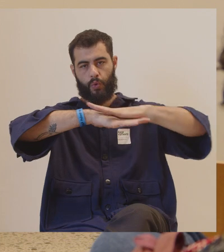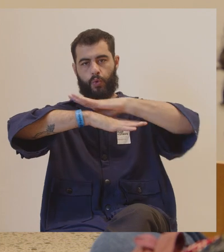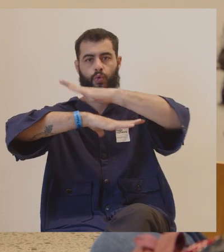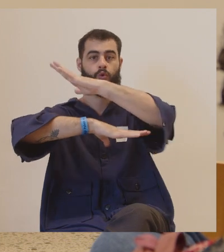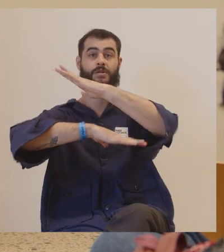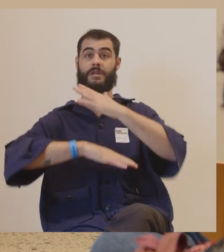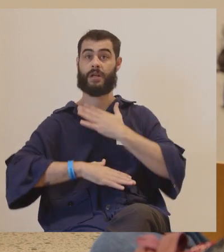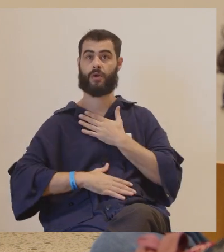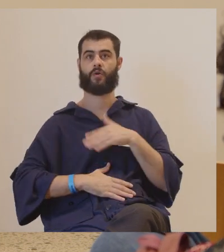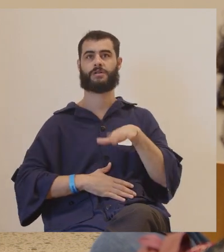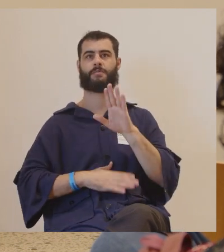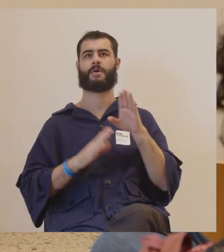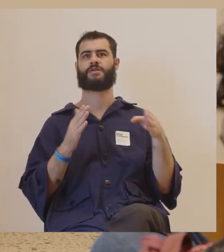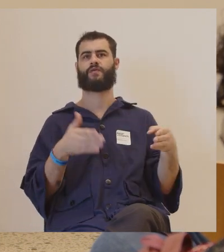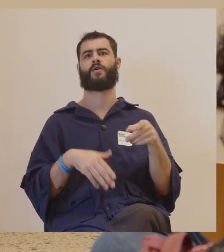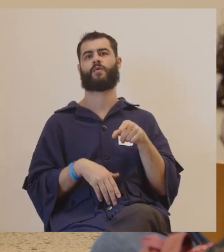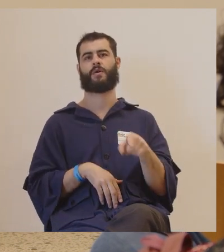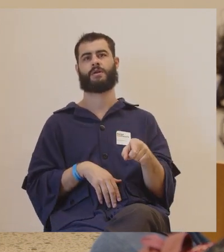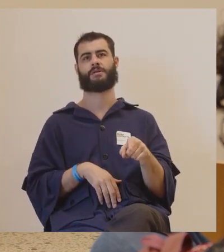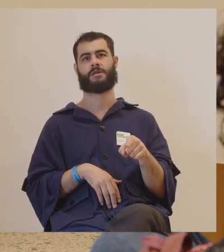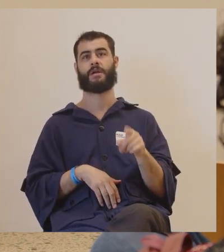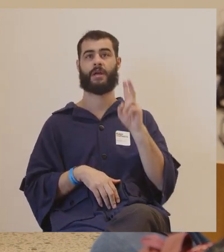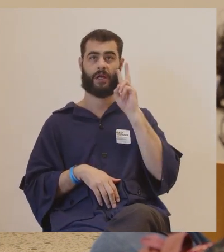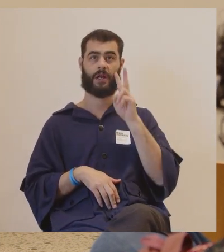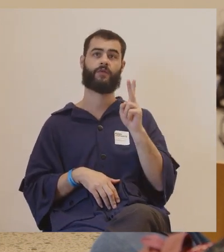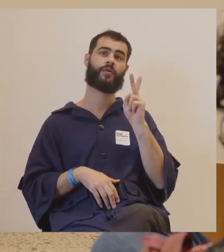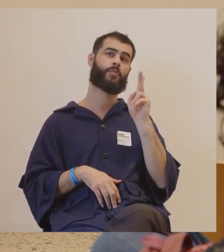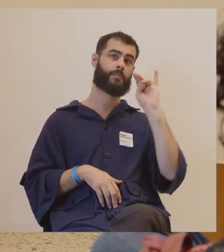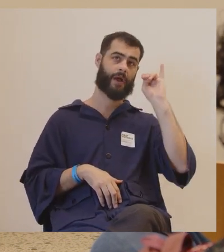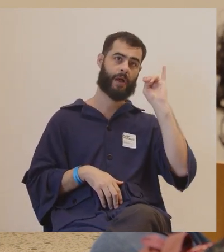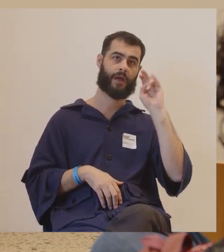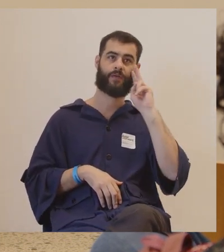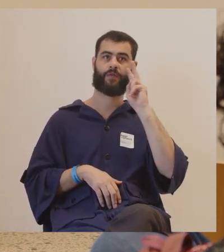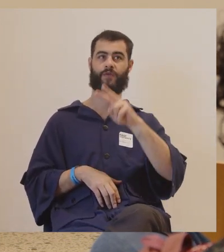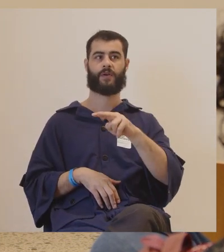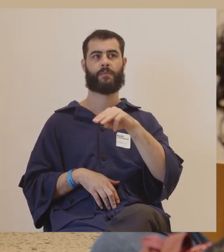por essa pintura que ele vê o pai dele fazer e vê o Monet fazer.